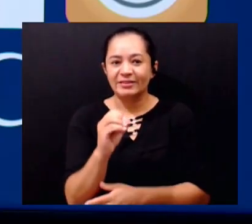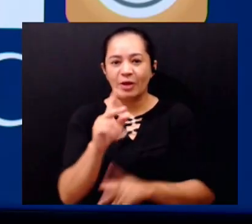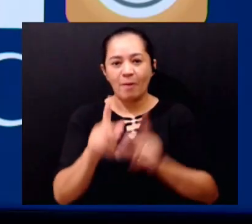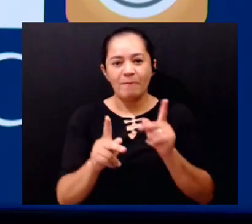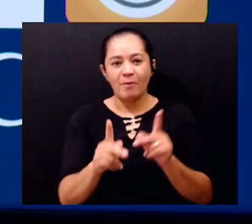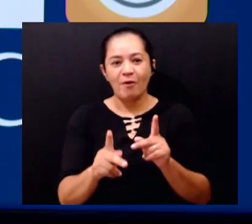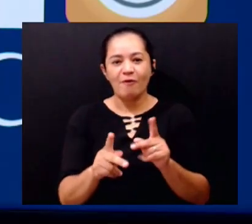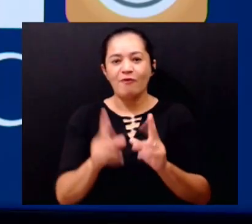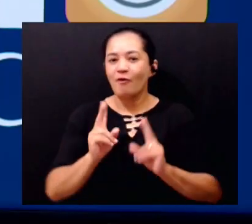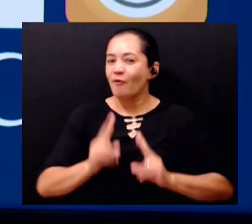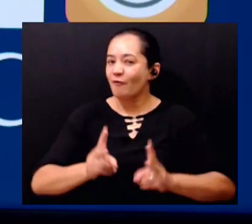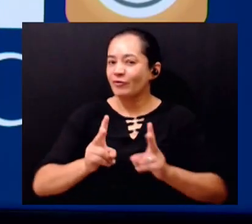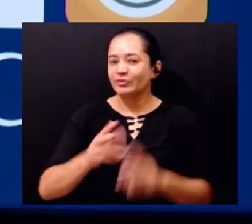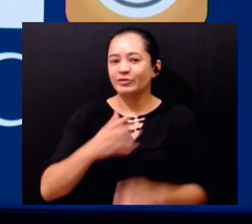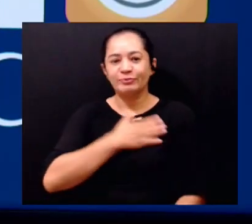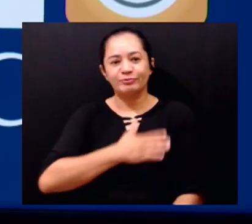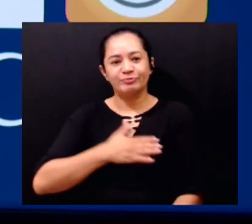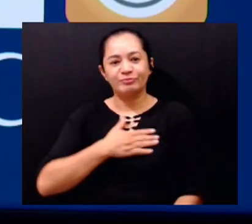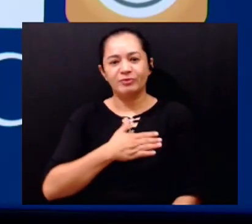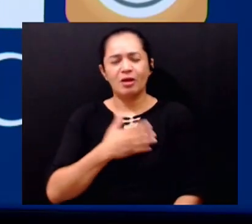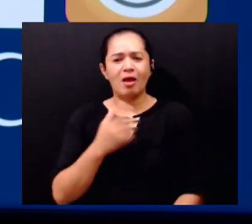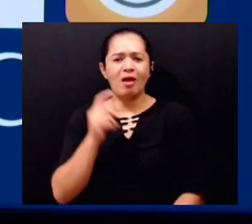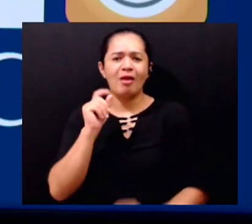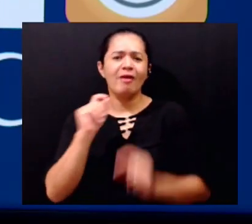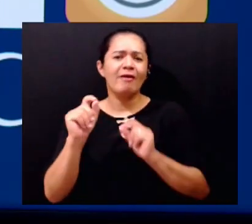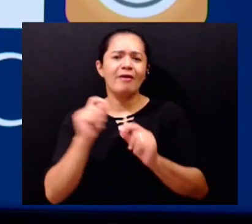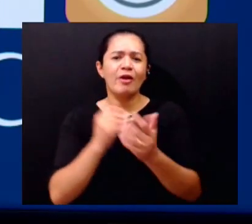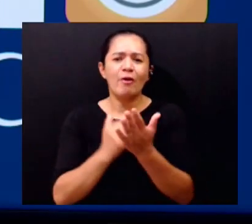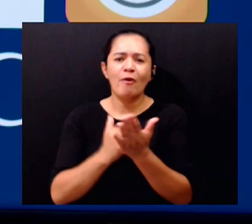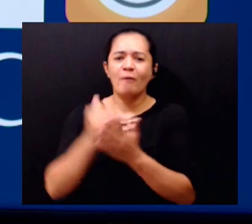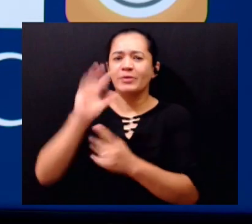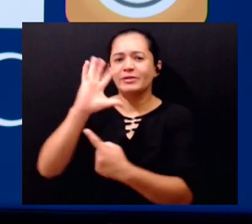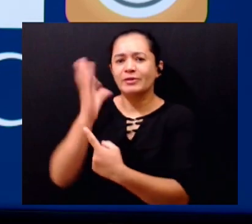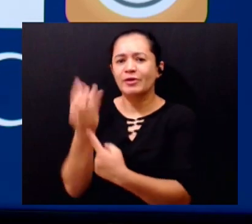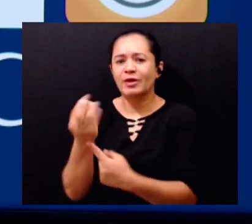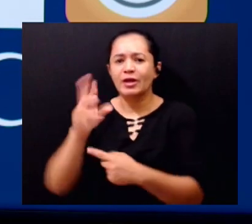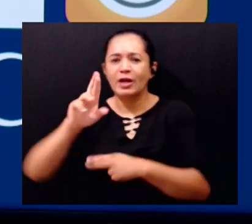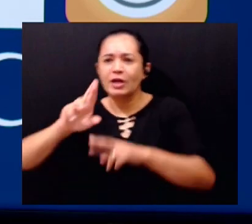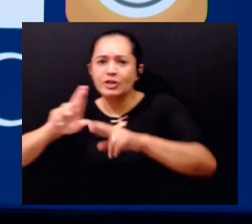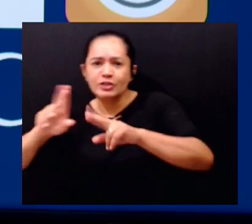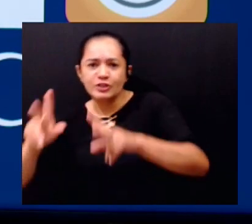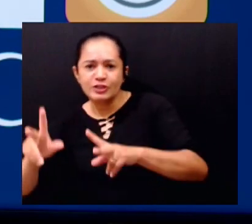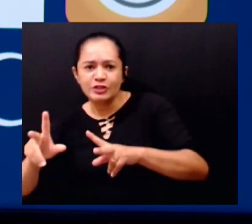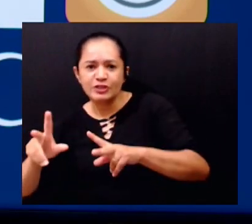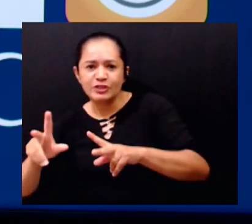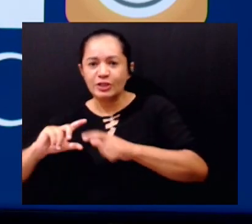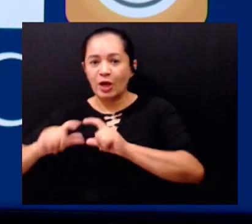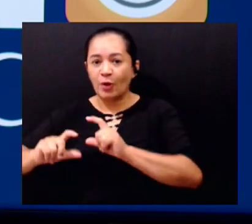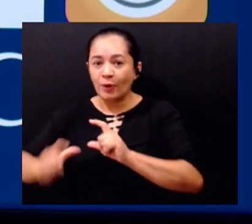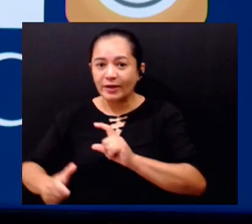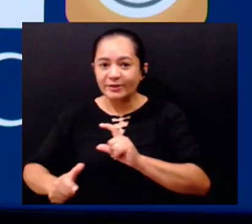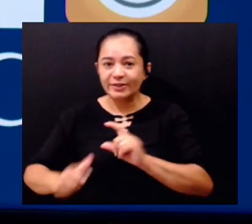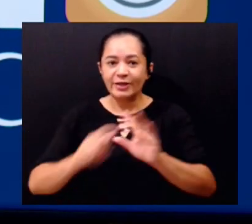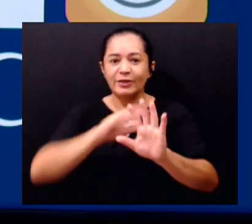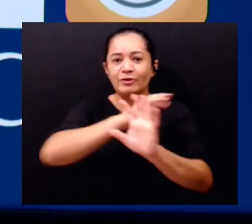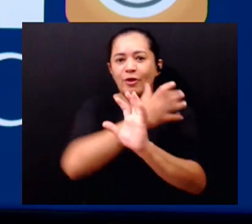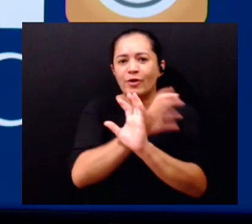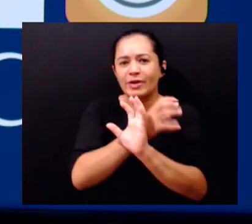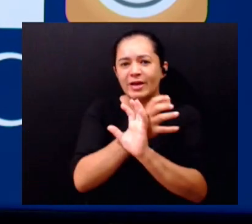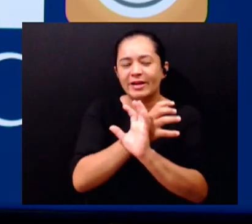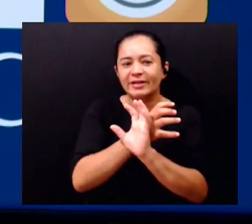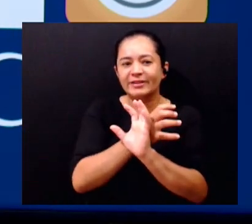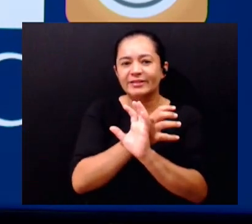Quem são os pioneiros dessa arte? Qual a diferença do quadrinho, da caricatura e as premiações dedicadas